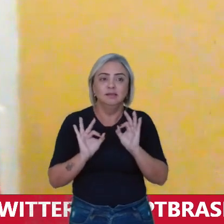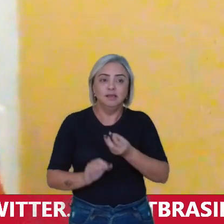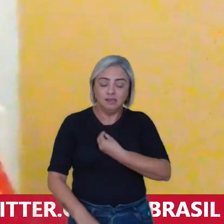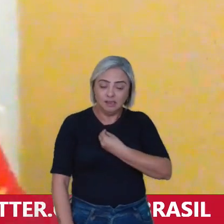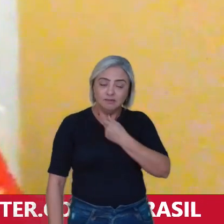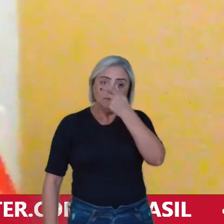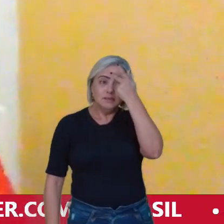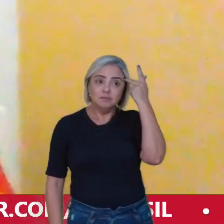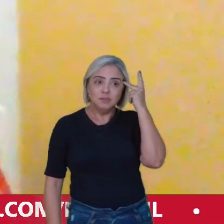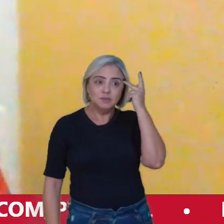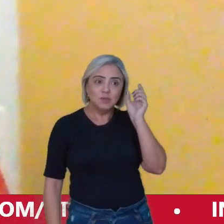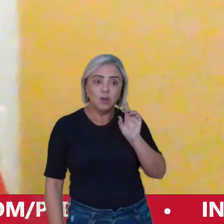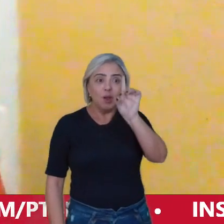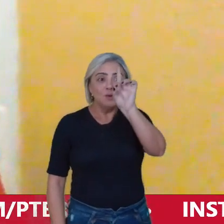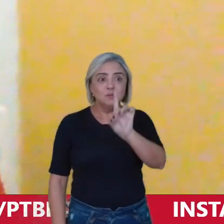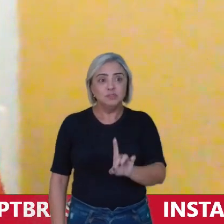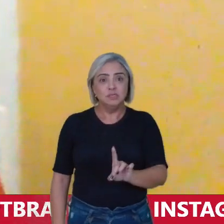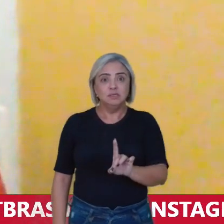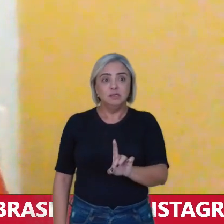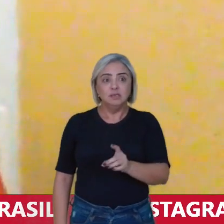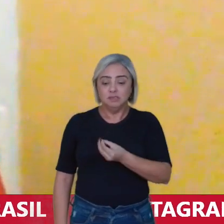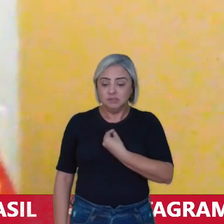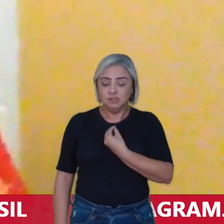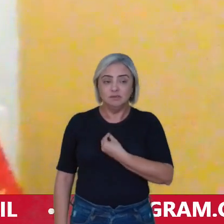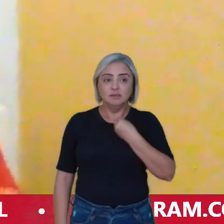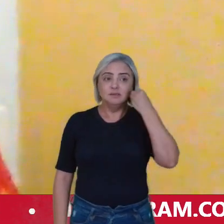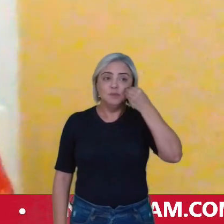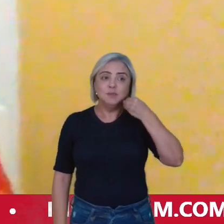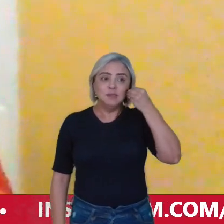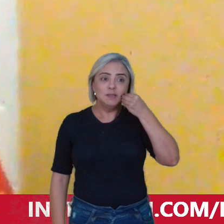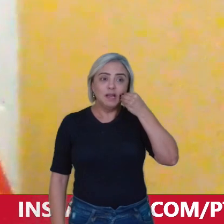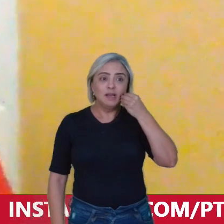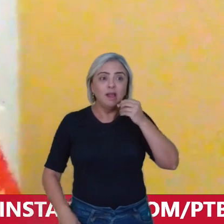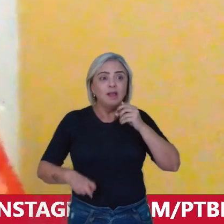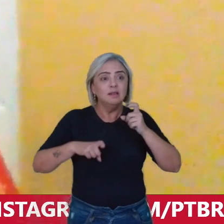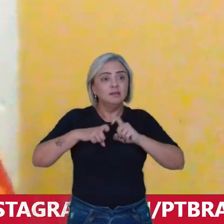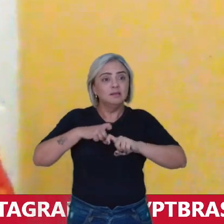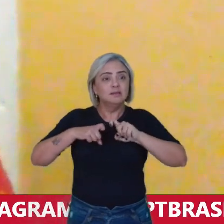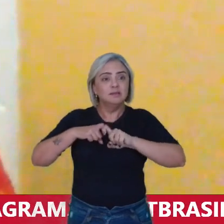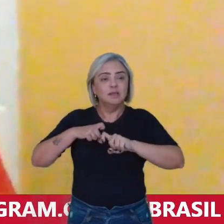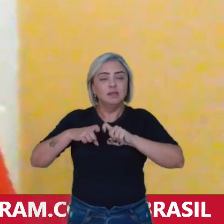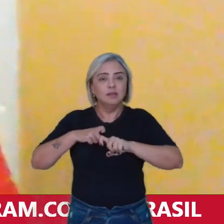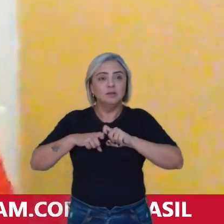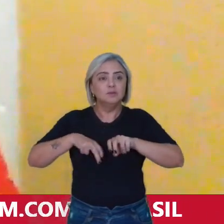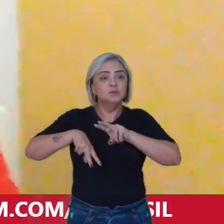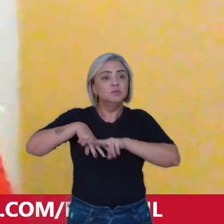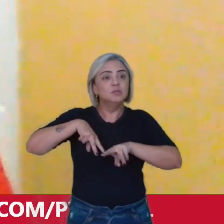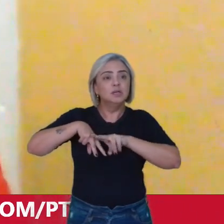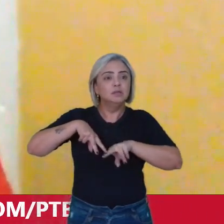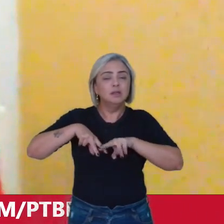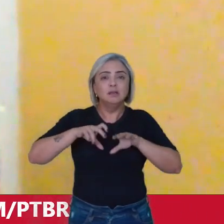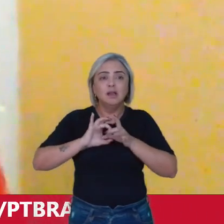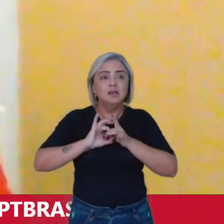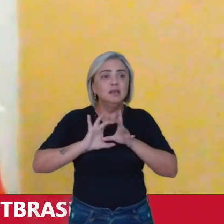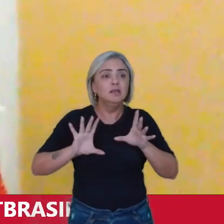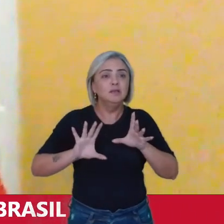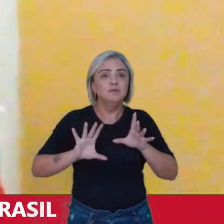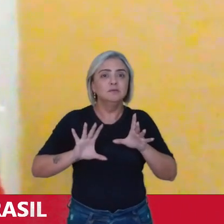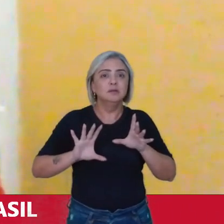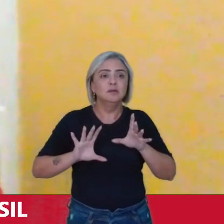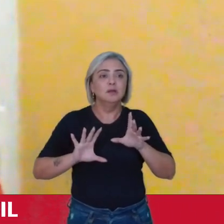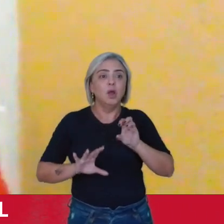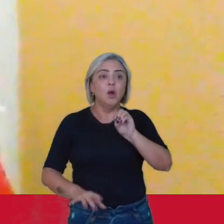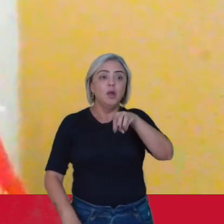das pessoas, que é o direito das pessoas de vivenciarem a sua sexualidade, o seu gênero, de forma mais tranquila. A Organização